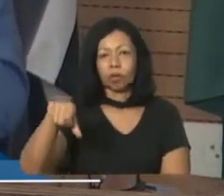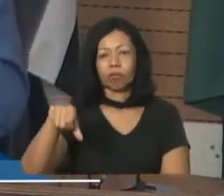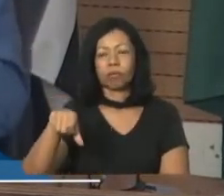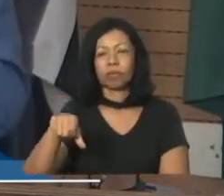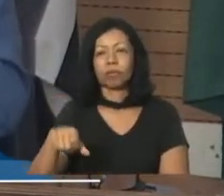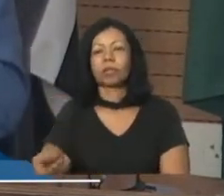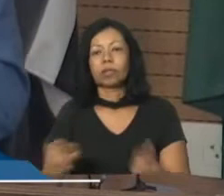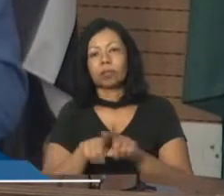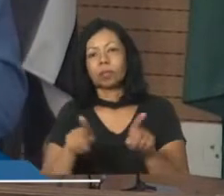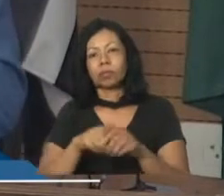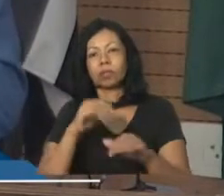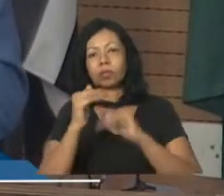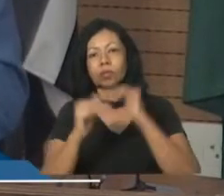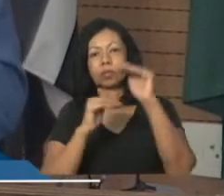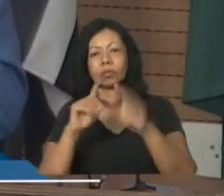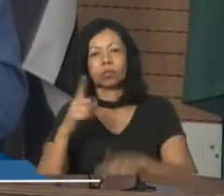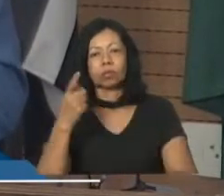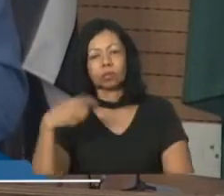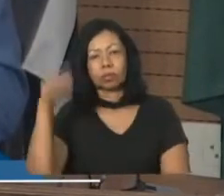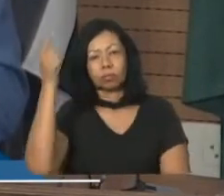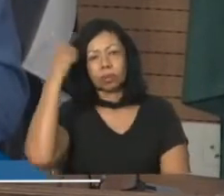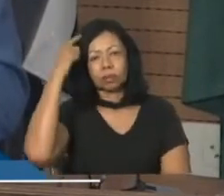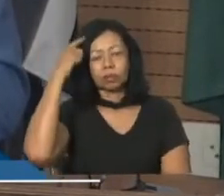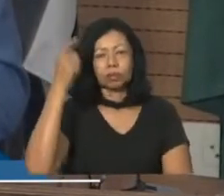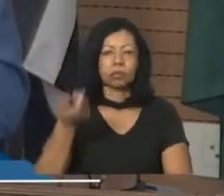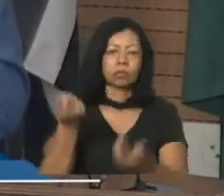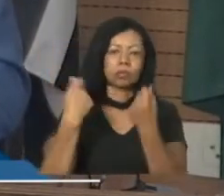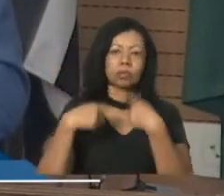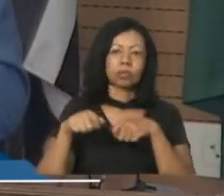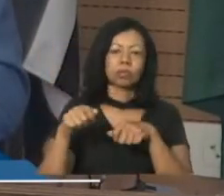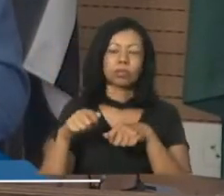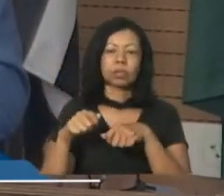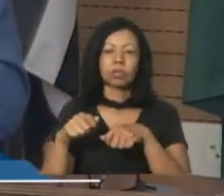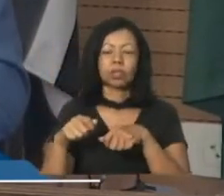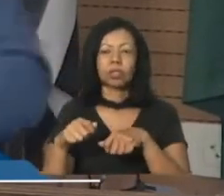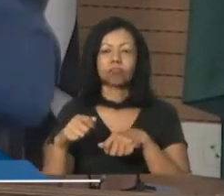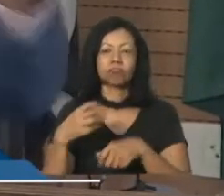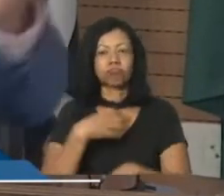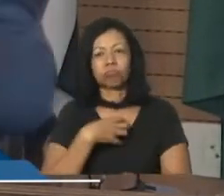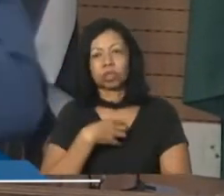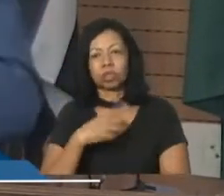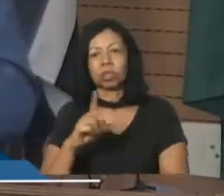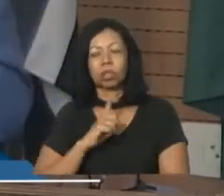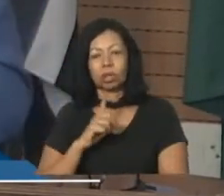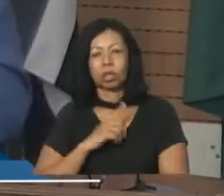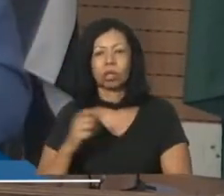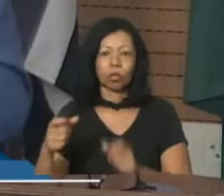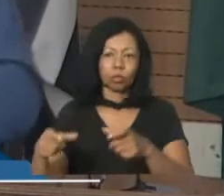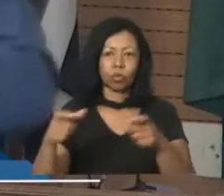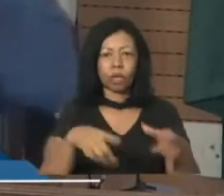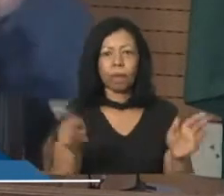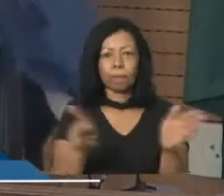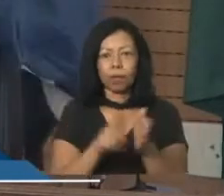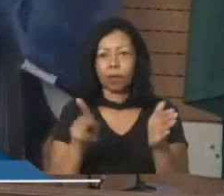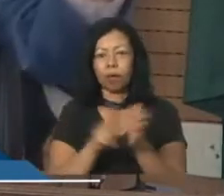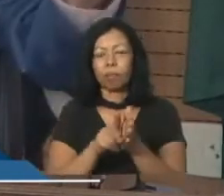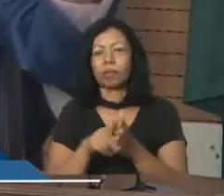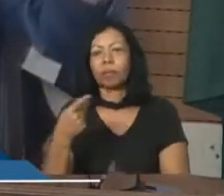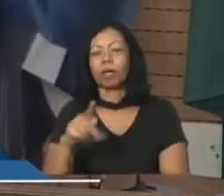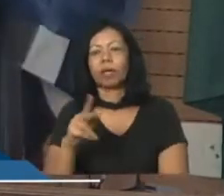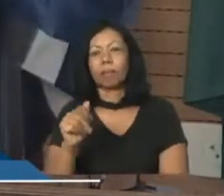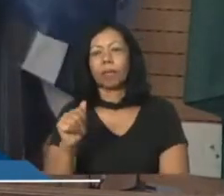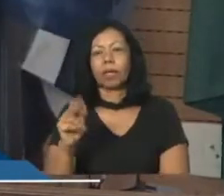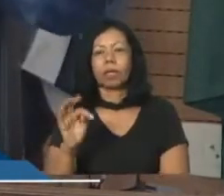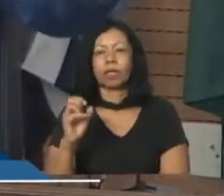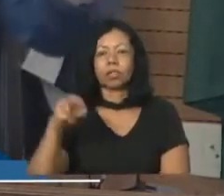quando mesmo fora construído, não se pensou em trazer uma tratativa de ter uma pista de patinação, ou que houvesse